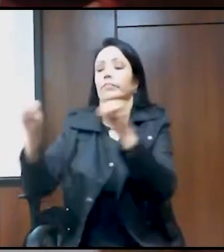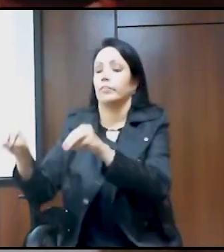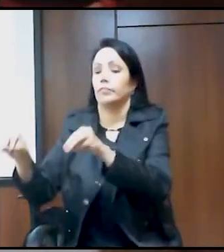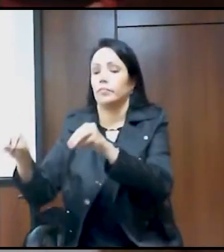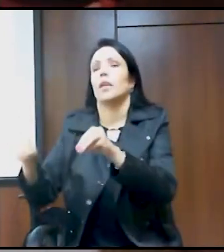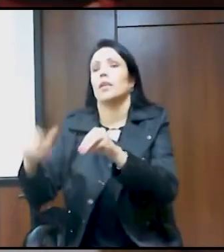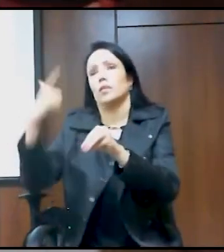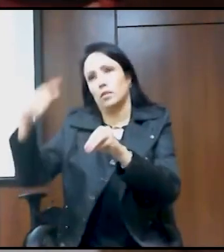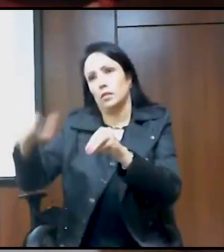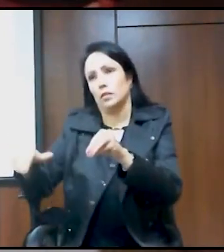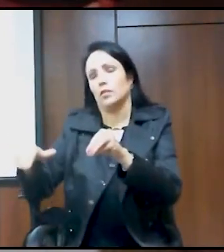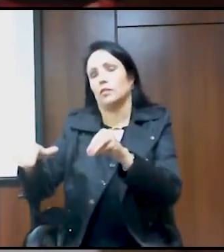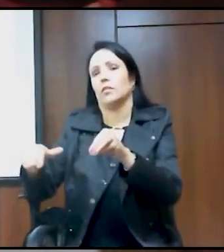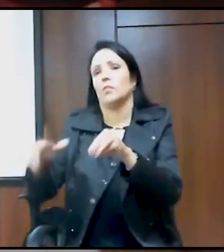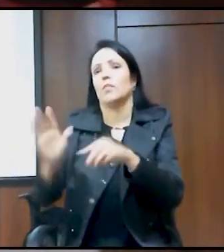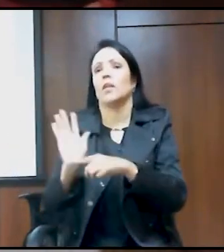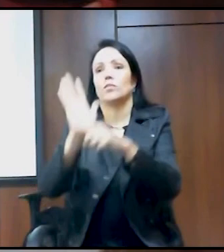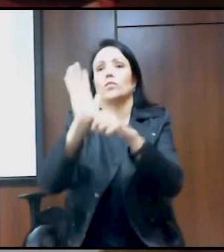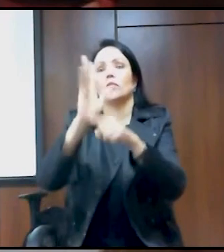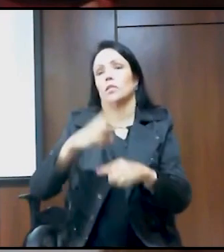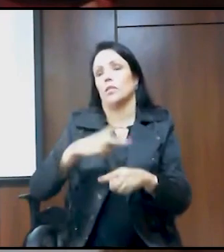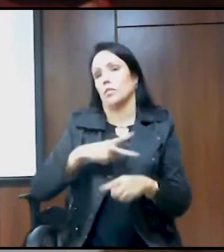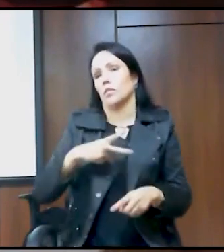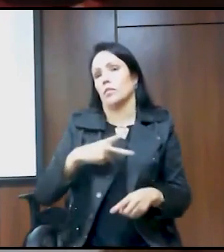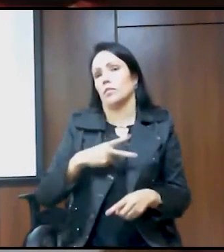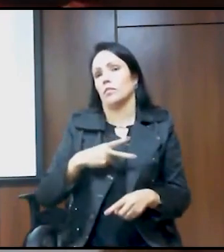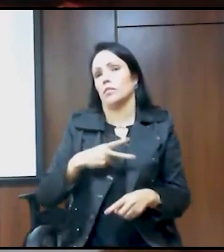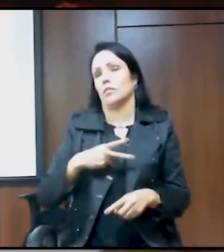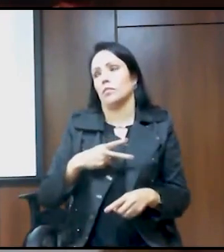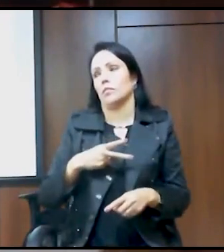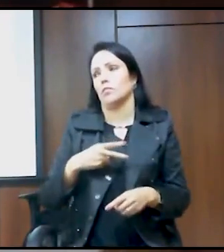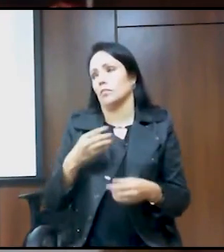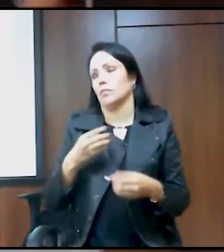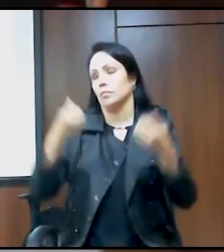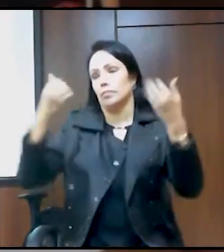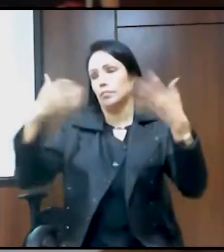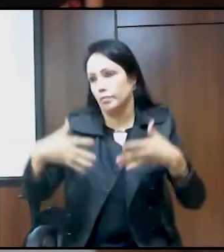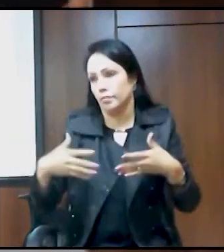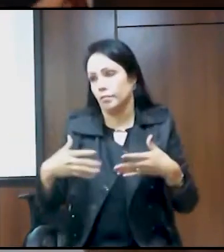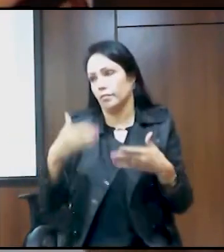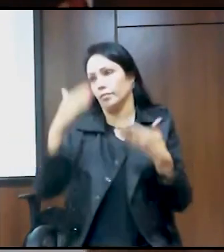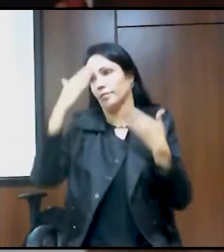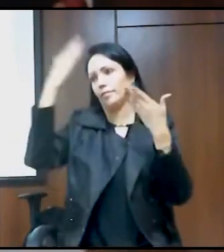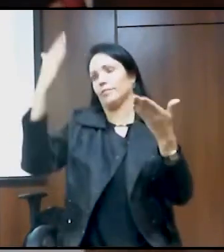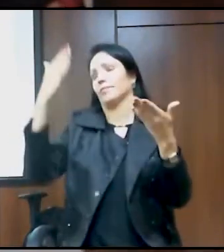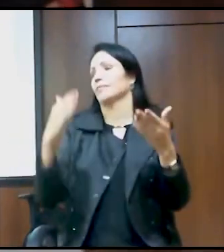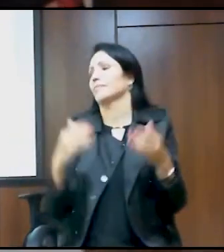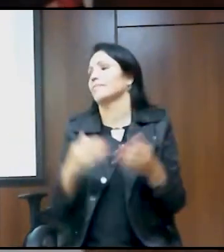de novo, para financiar o capital privado. Então é um pouco isso que eu queria colocar. Obrigada e desculpa ter falado.